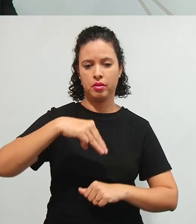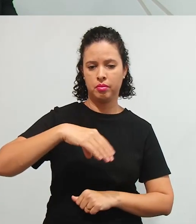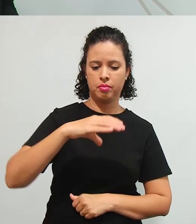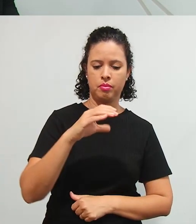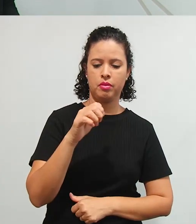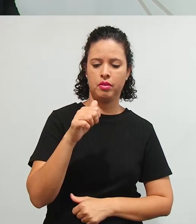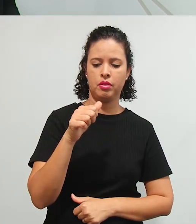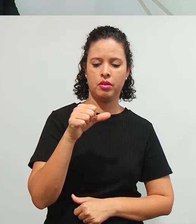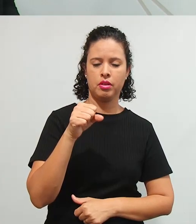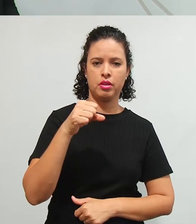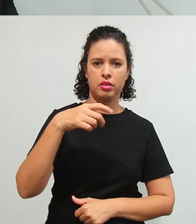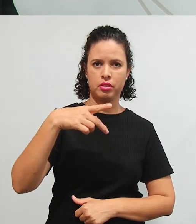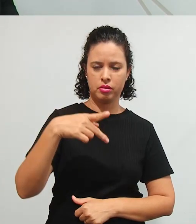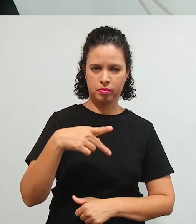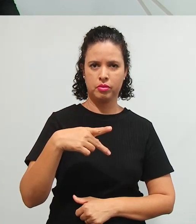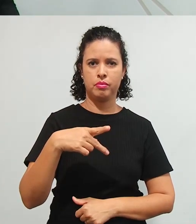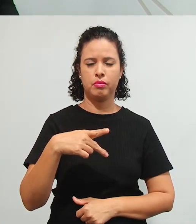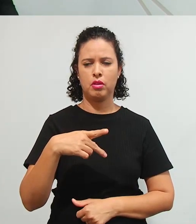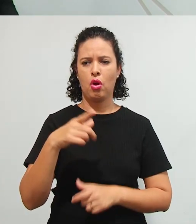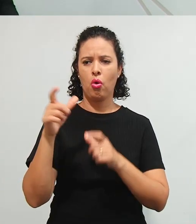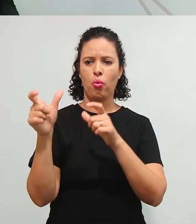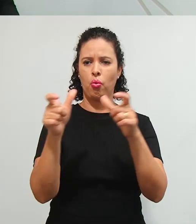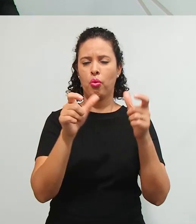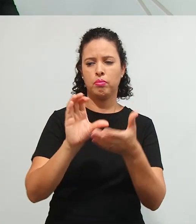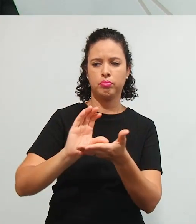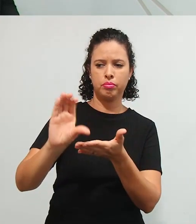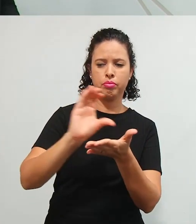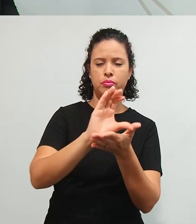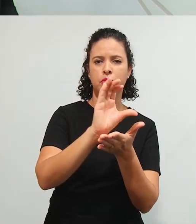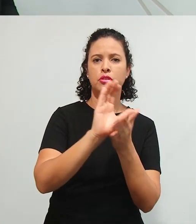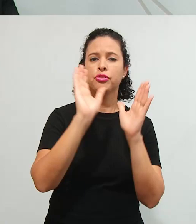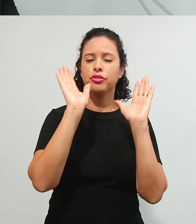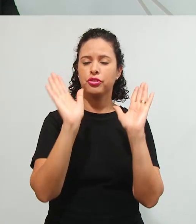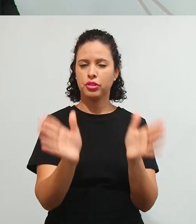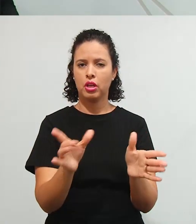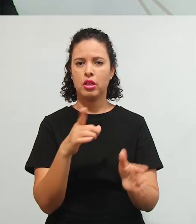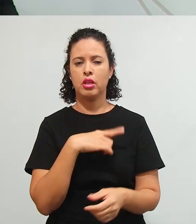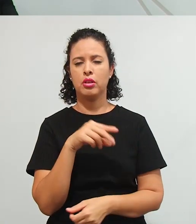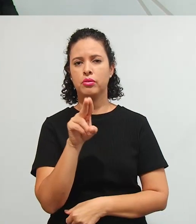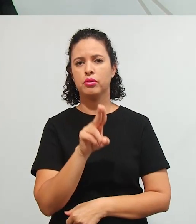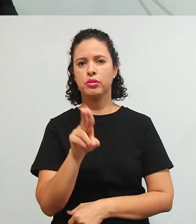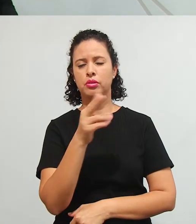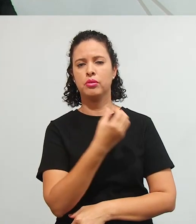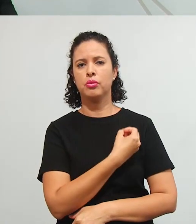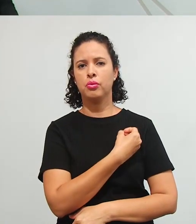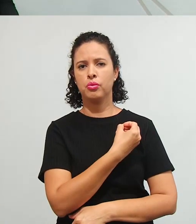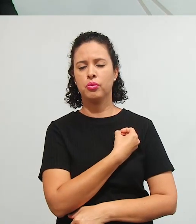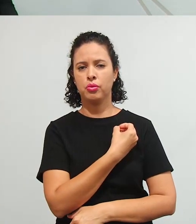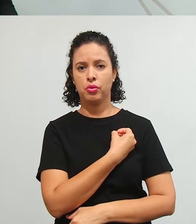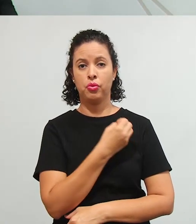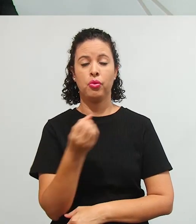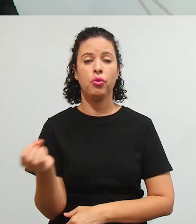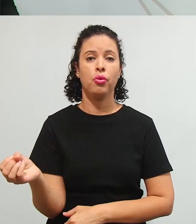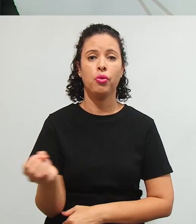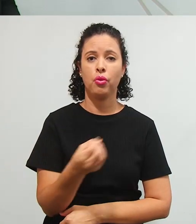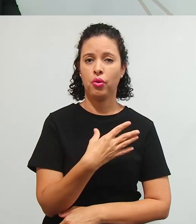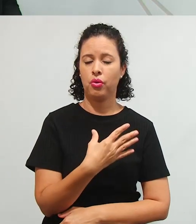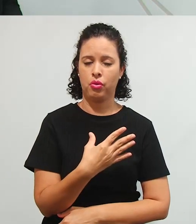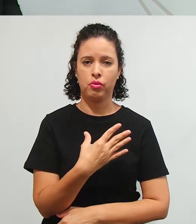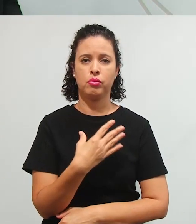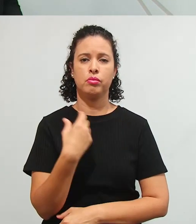a classificação das fontes e destinação de recurso já estão utilizando esses novos